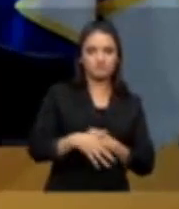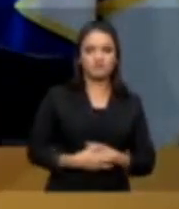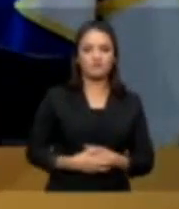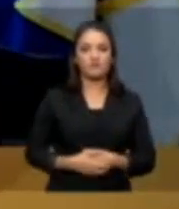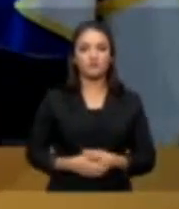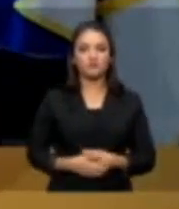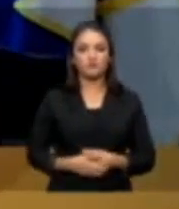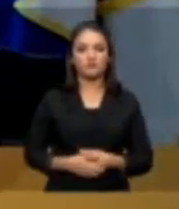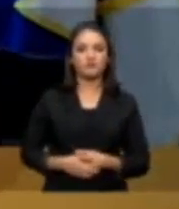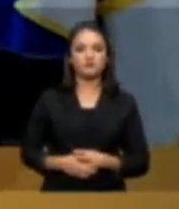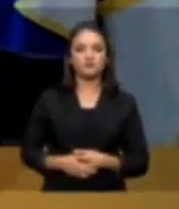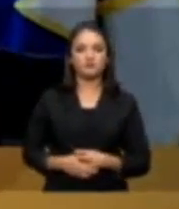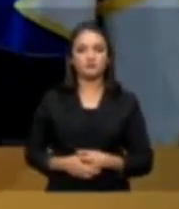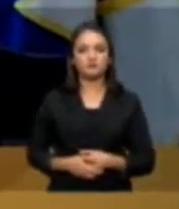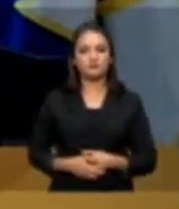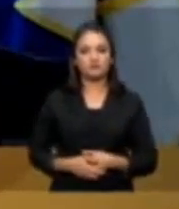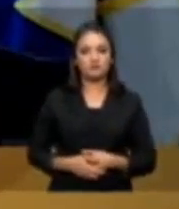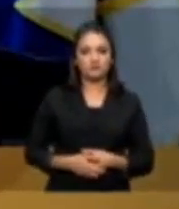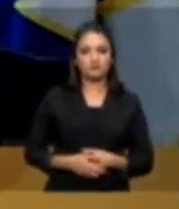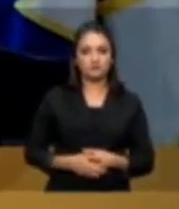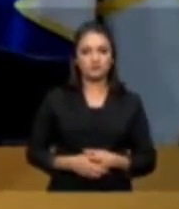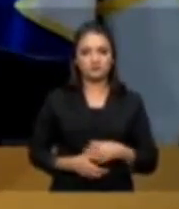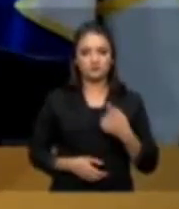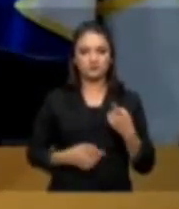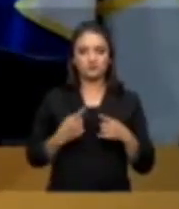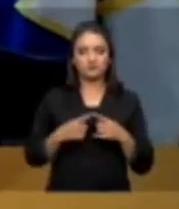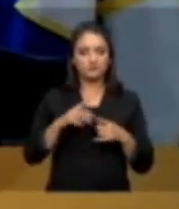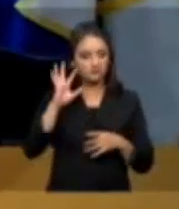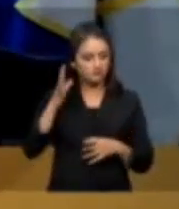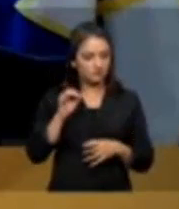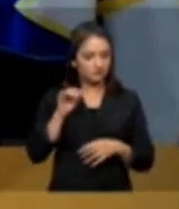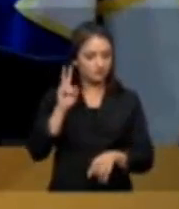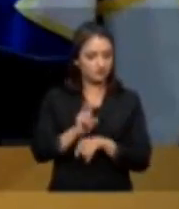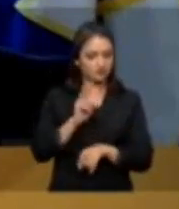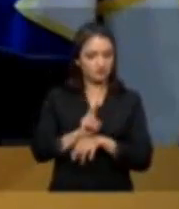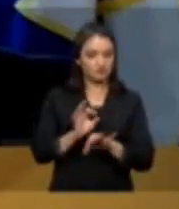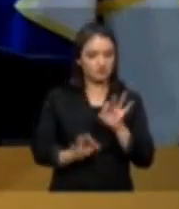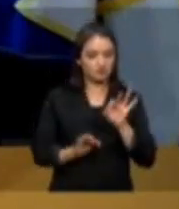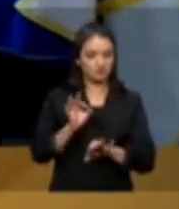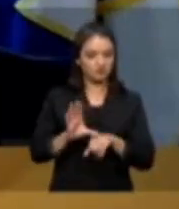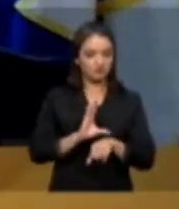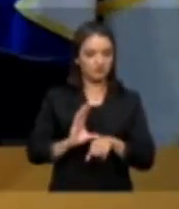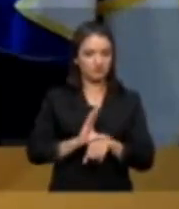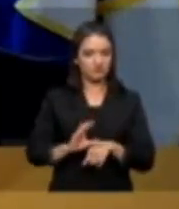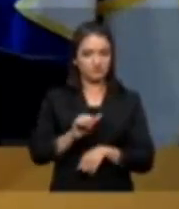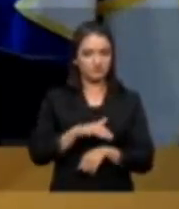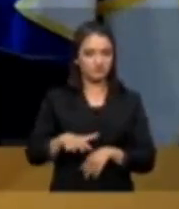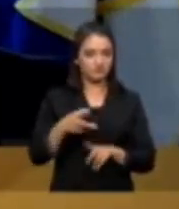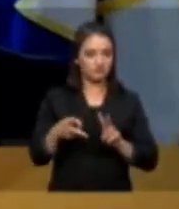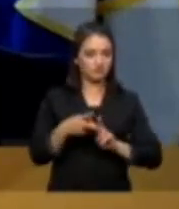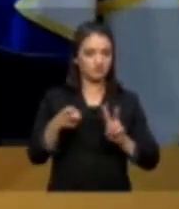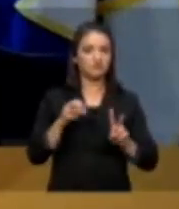Porque convém definir-se se a proteção jurídico-constitucional das terras indígenas